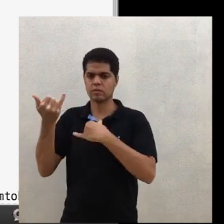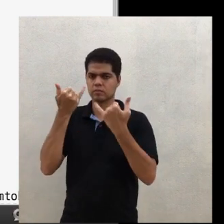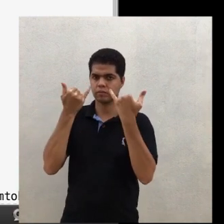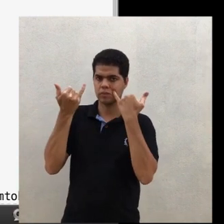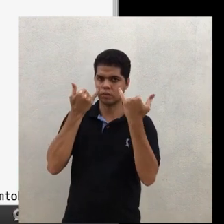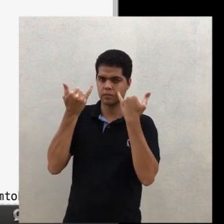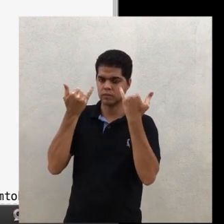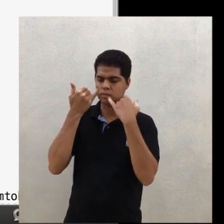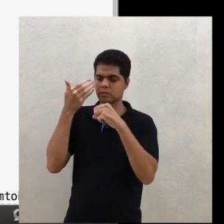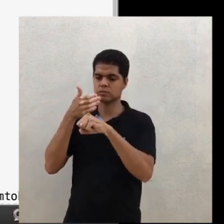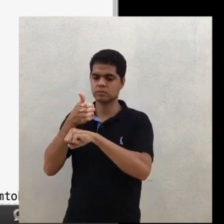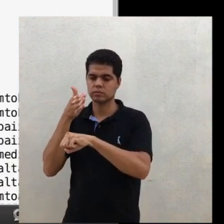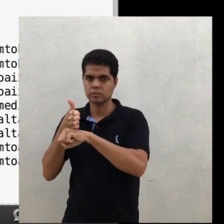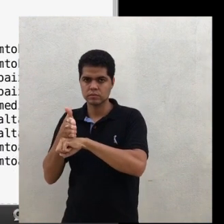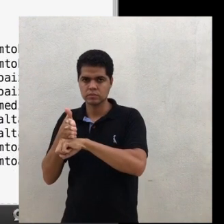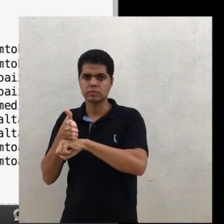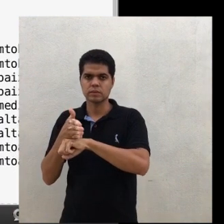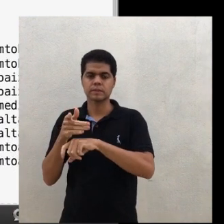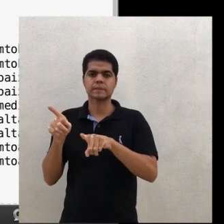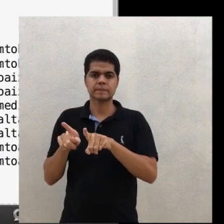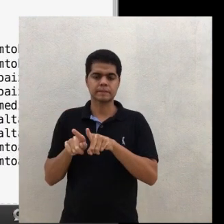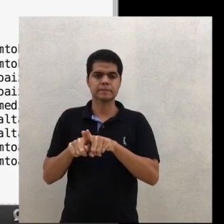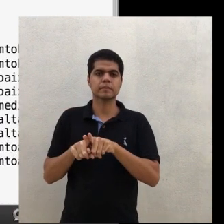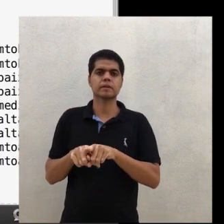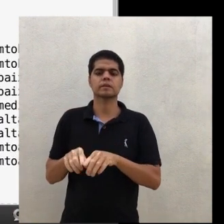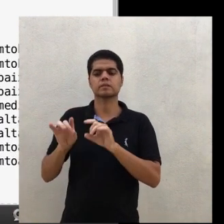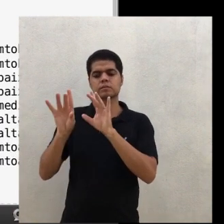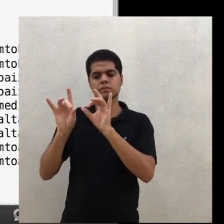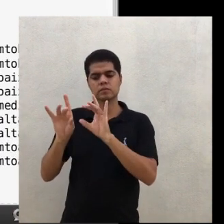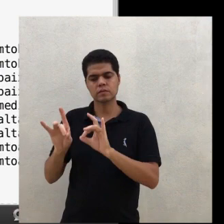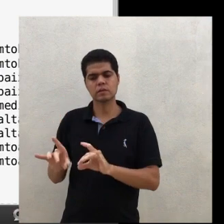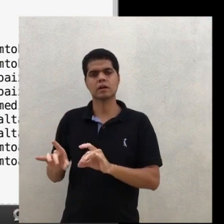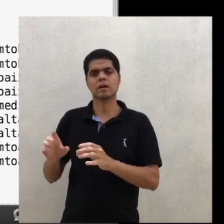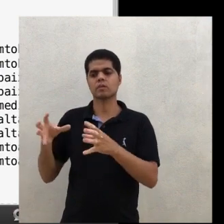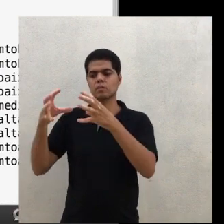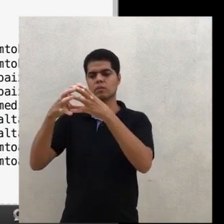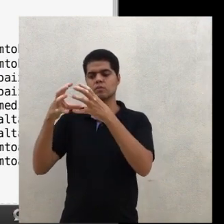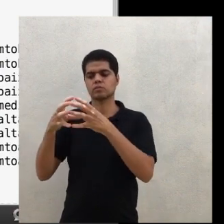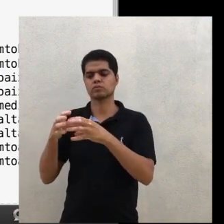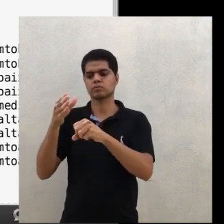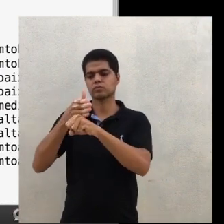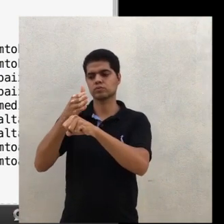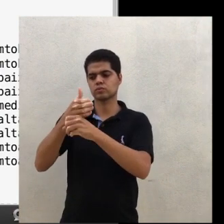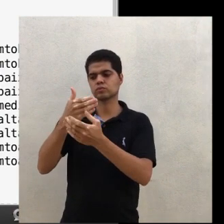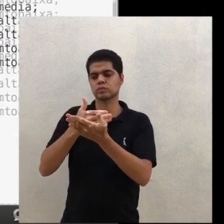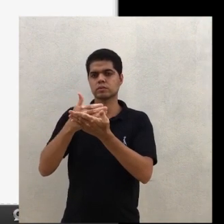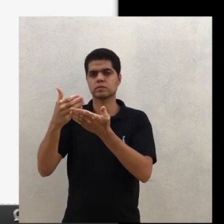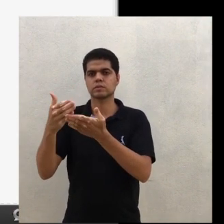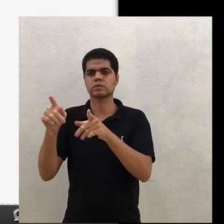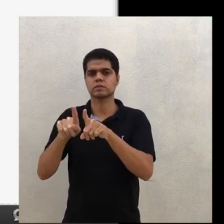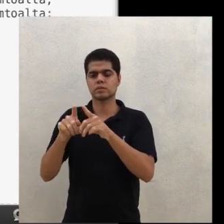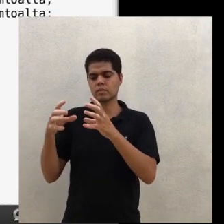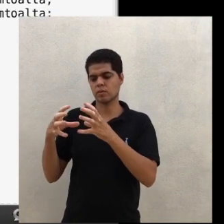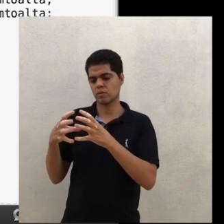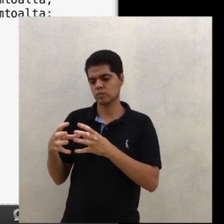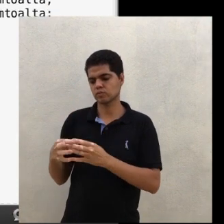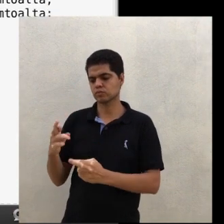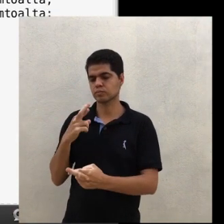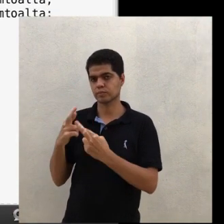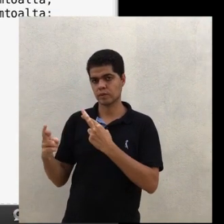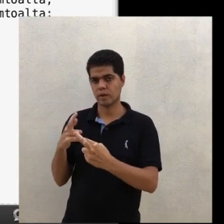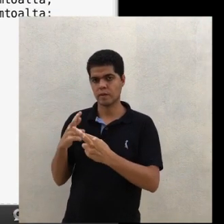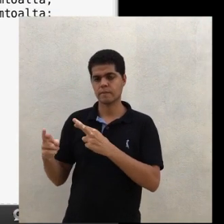quais são os conjuntos de entrada, os conjuntos de saída, ou conjunto de saída, que nesse caso só tem um, e as